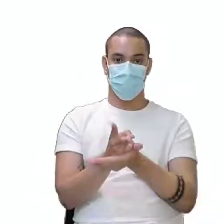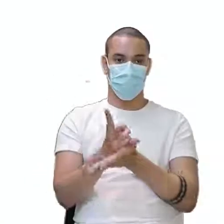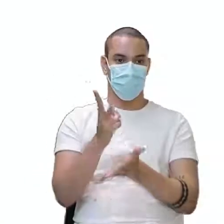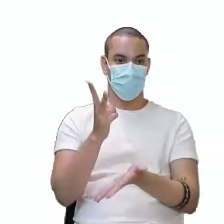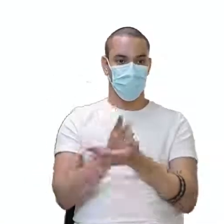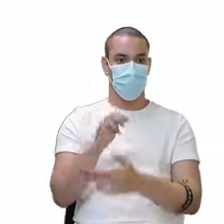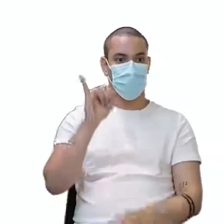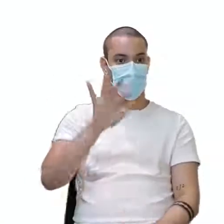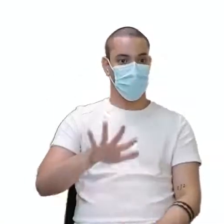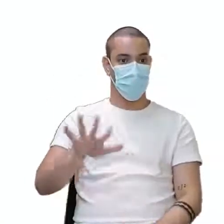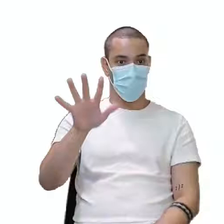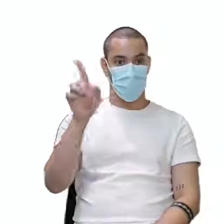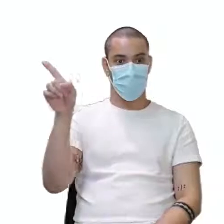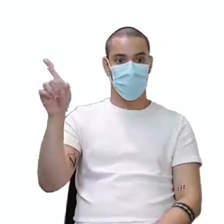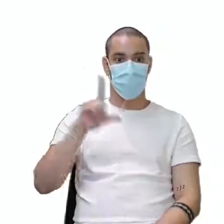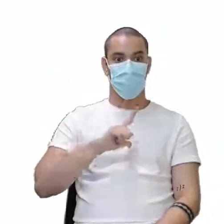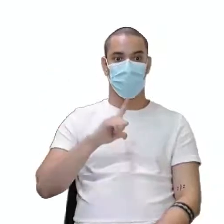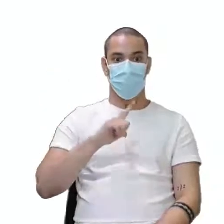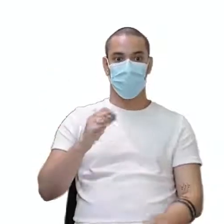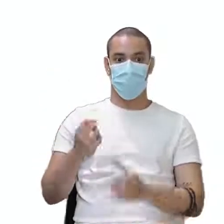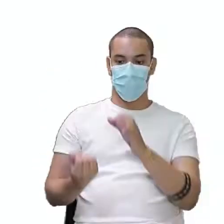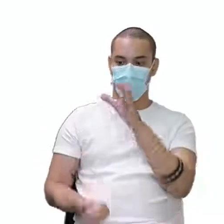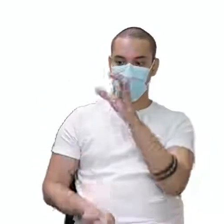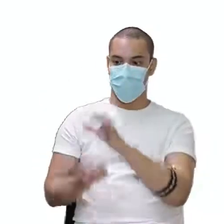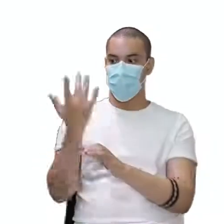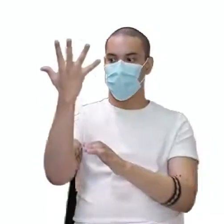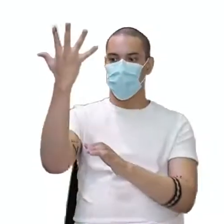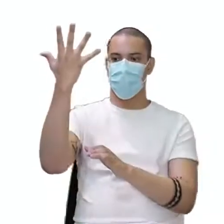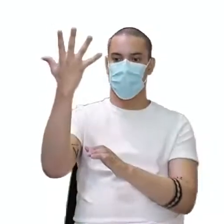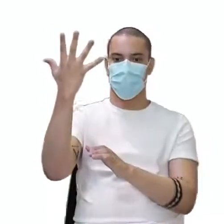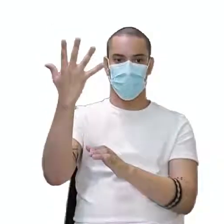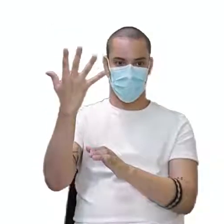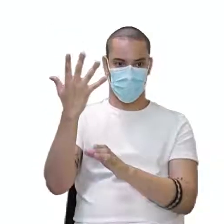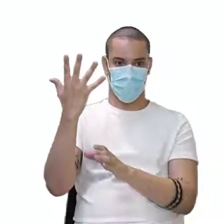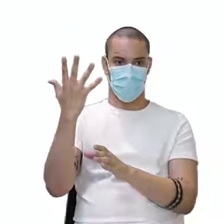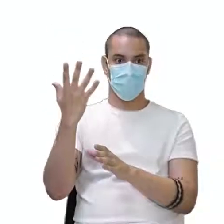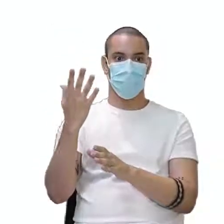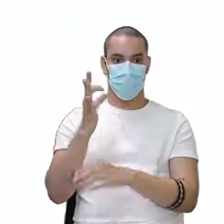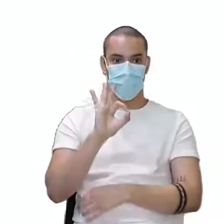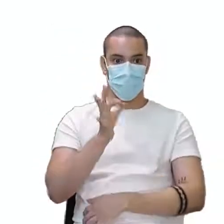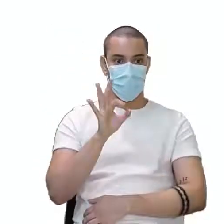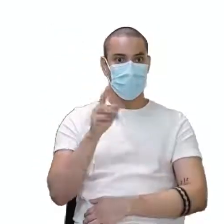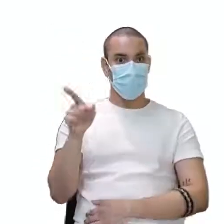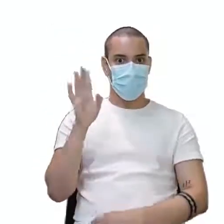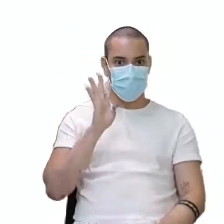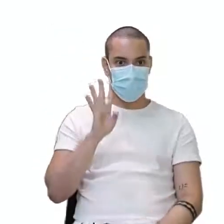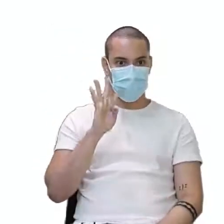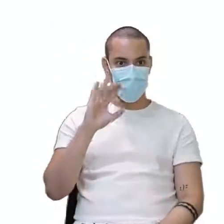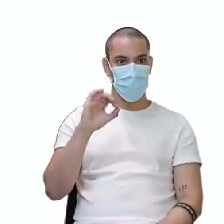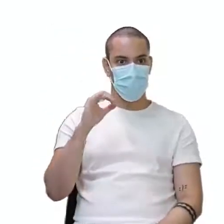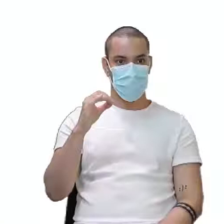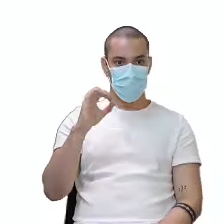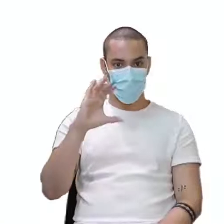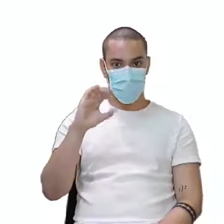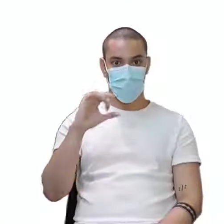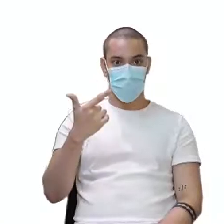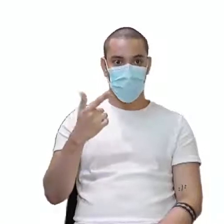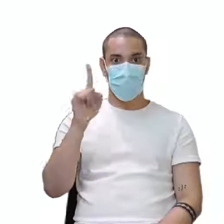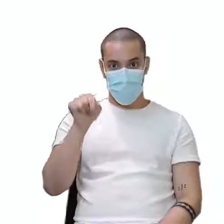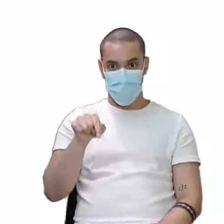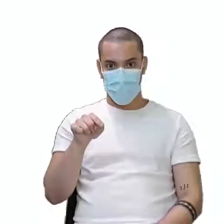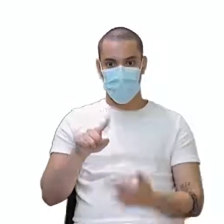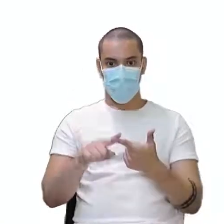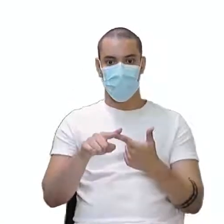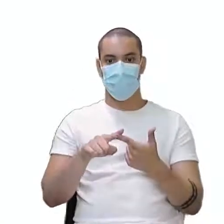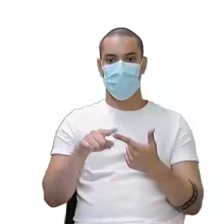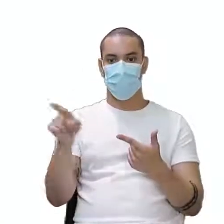nessa imagem a gente ainda tem aqui o vulcãozinho contribuindo, né? Para essa emissão de CO2. CO2 é legal? É. O efeito estufa é legal?